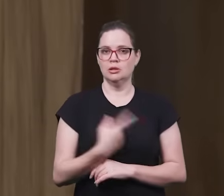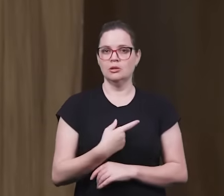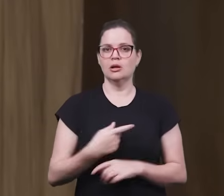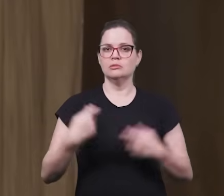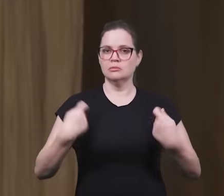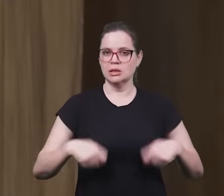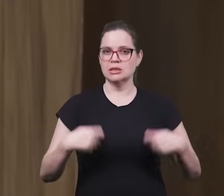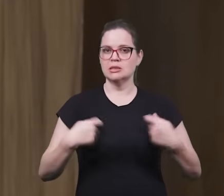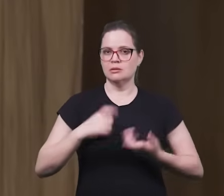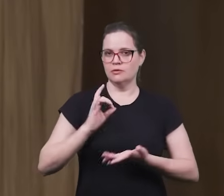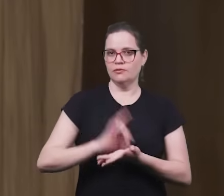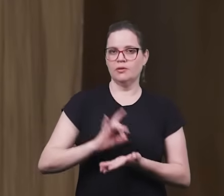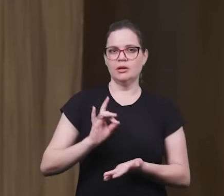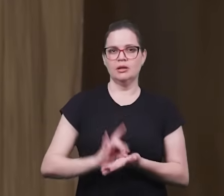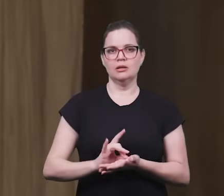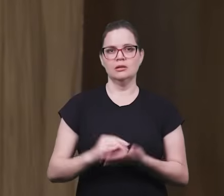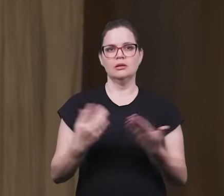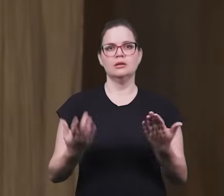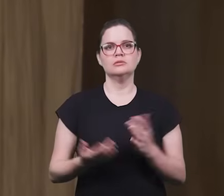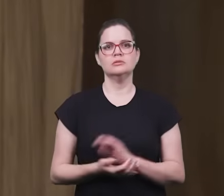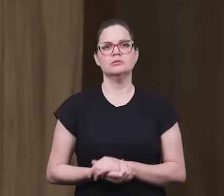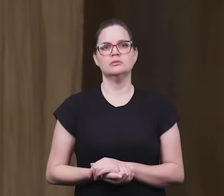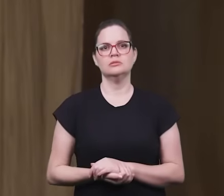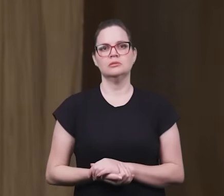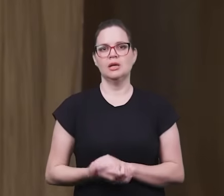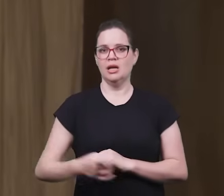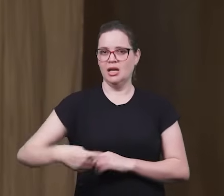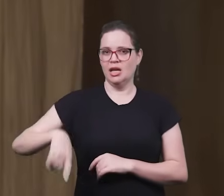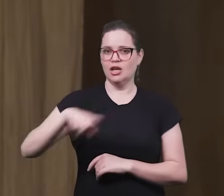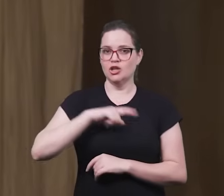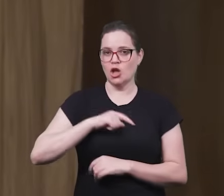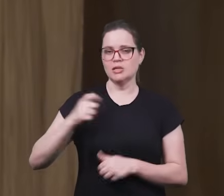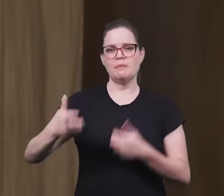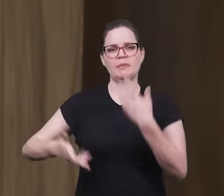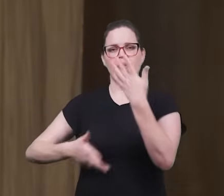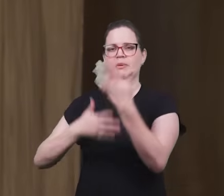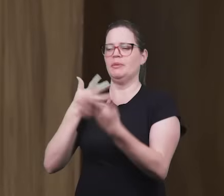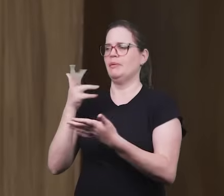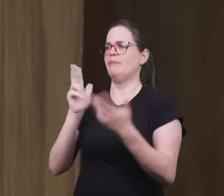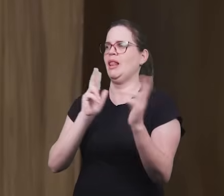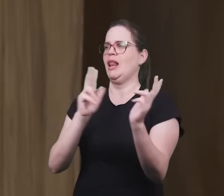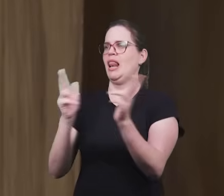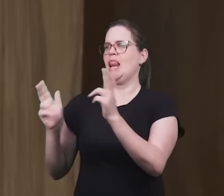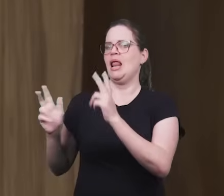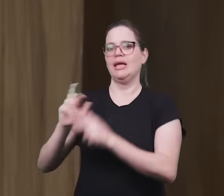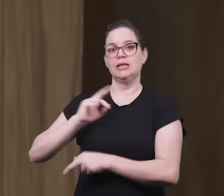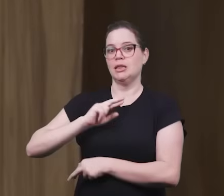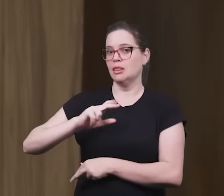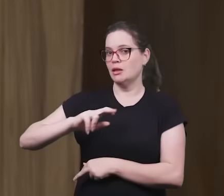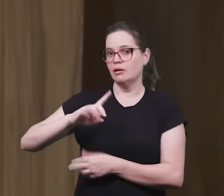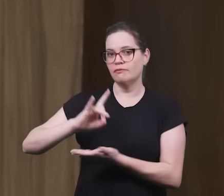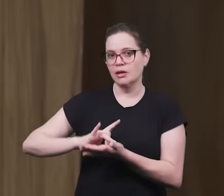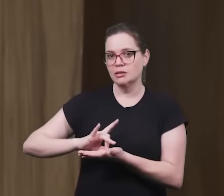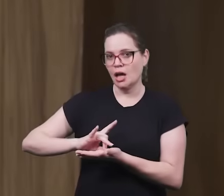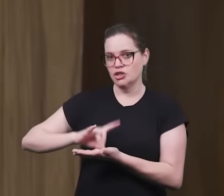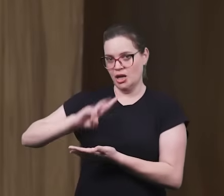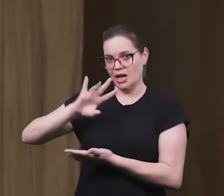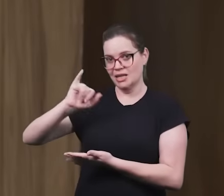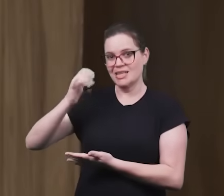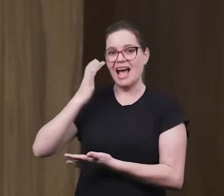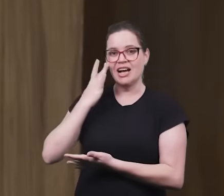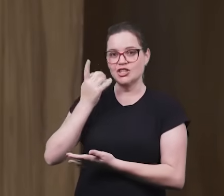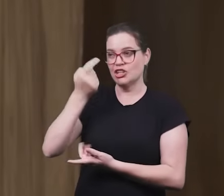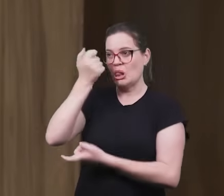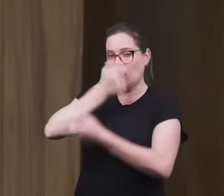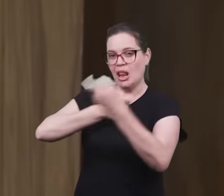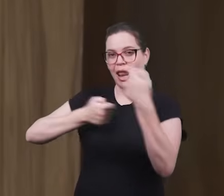necessitamos, e não se deixará iludir com as nossas palavras insinceras. Não devemos